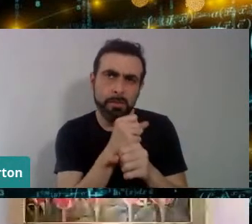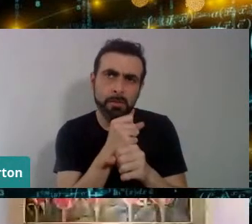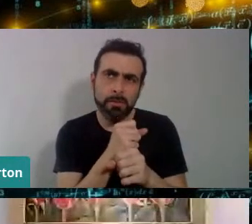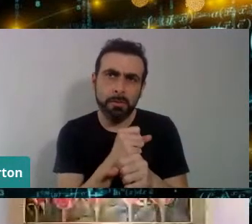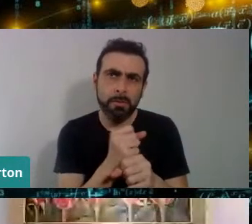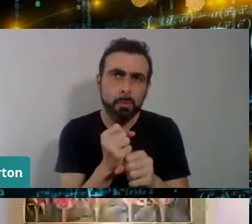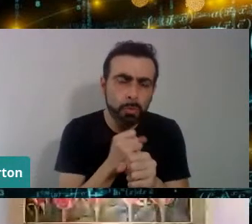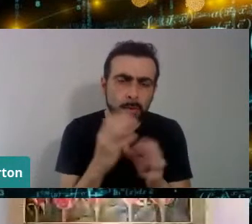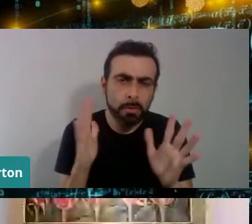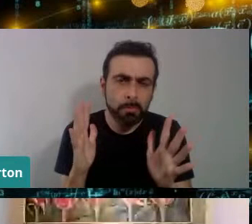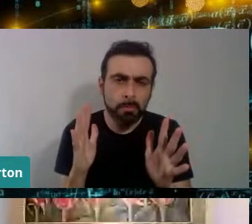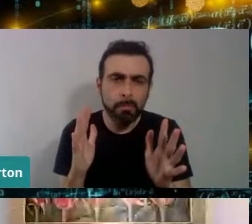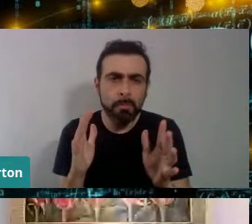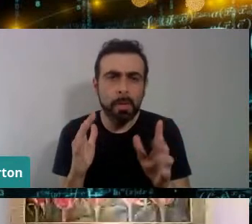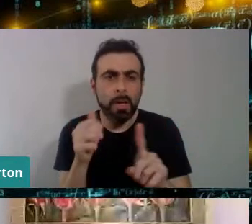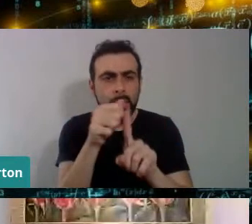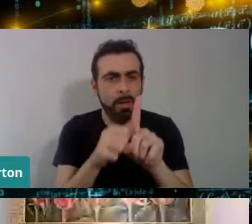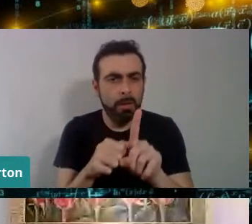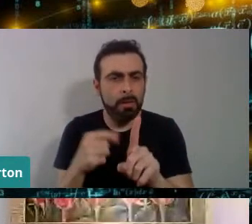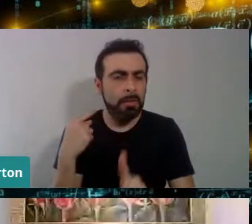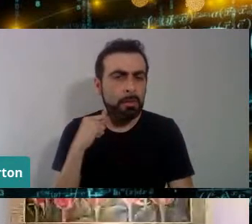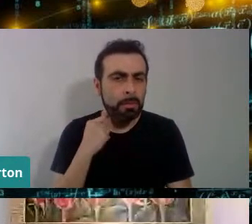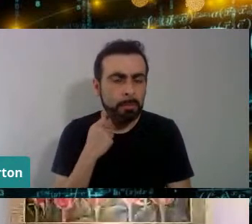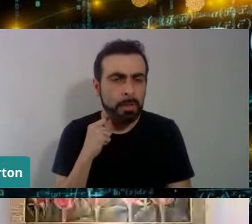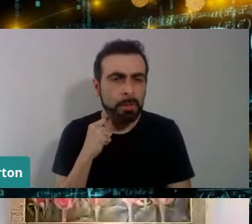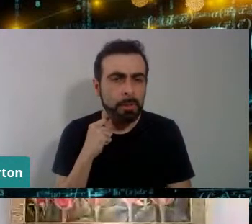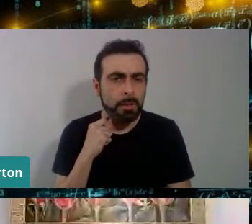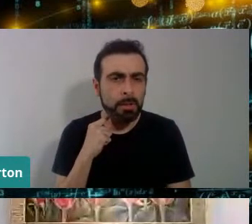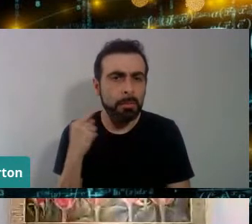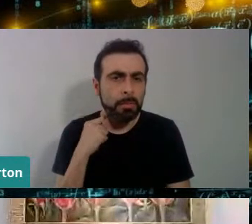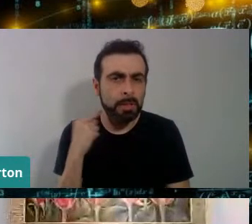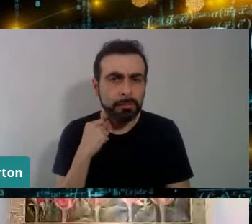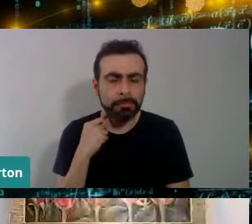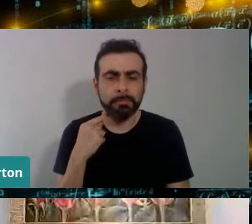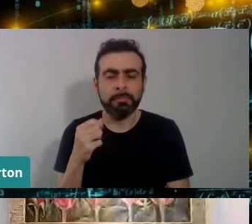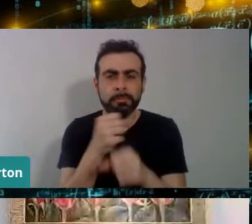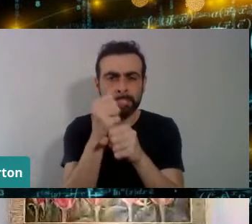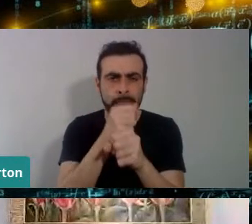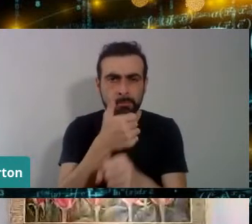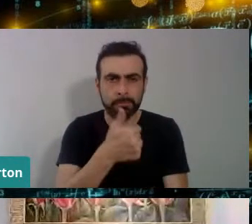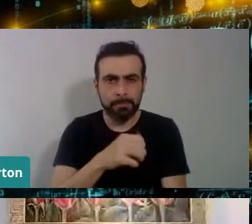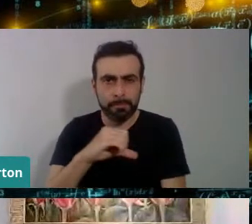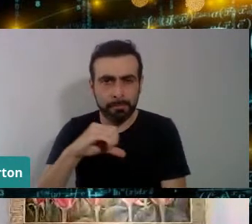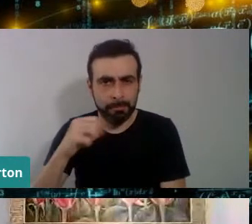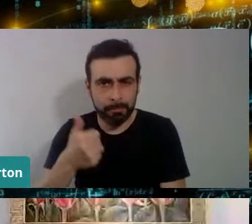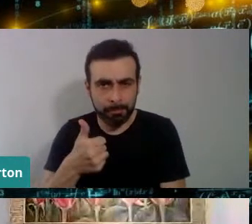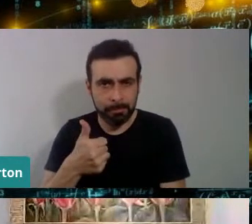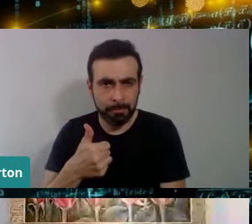Foi em maio de 91 que voltou a licenciatura plena, por aí, né?